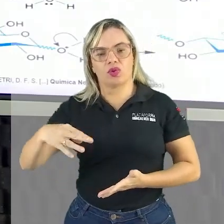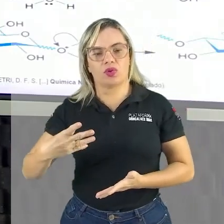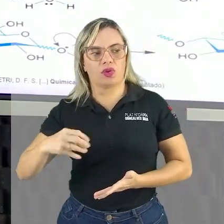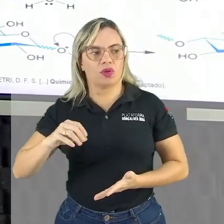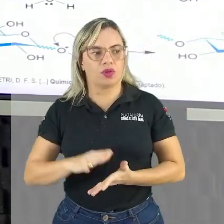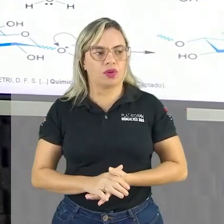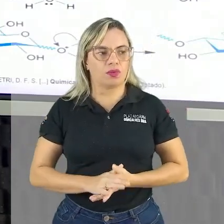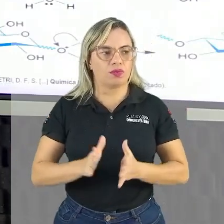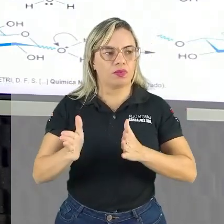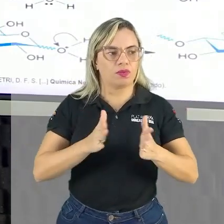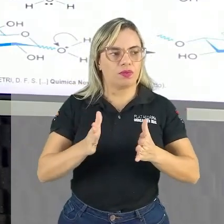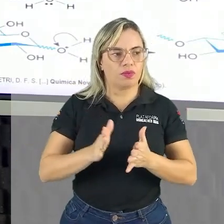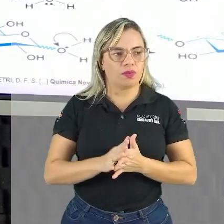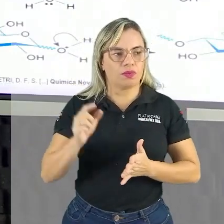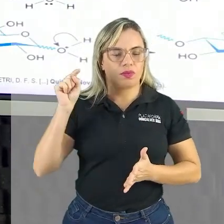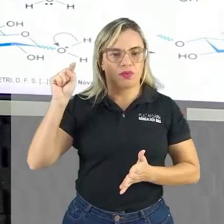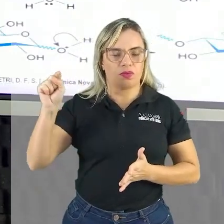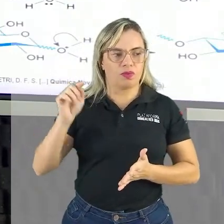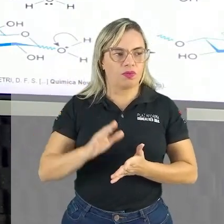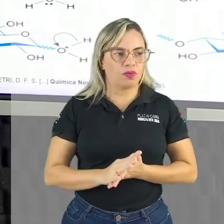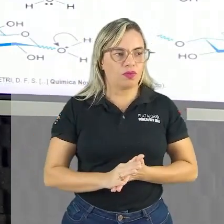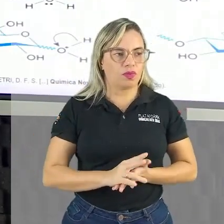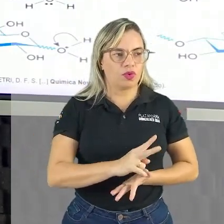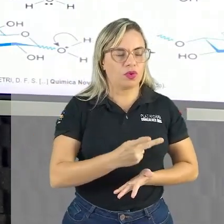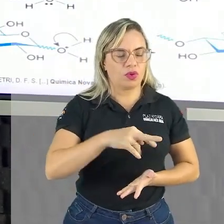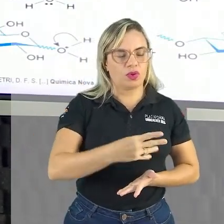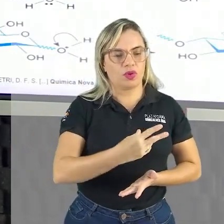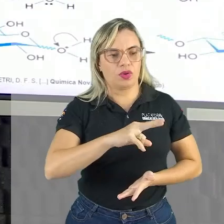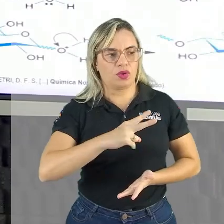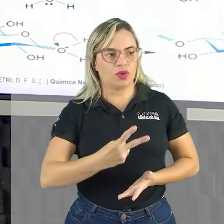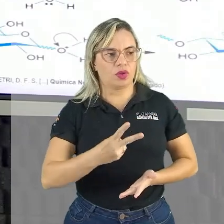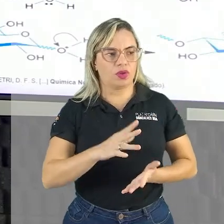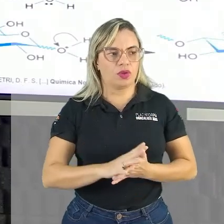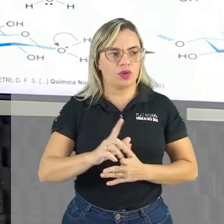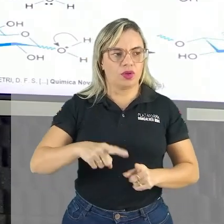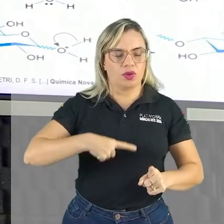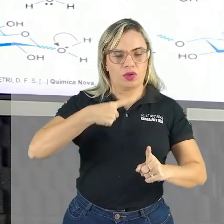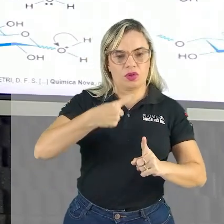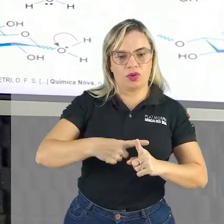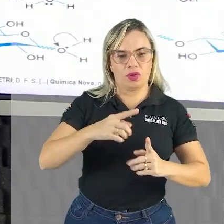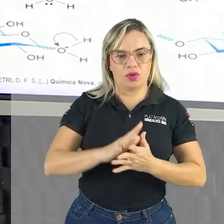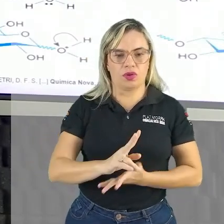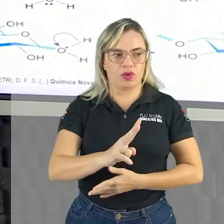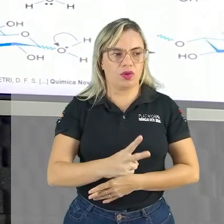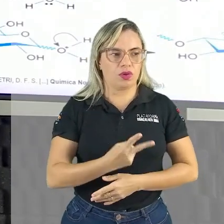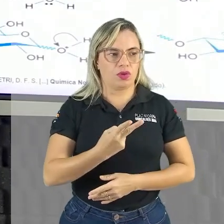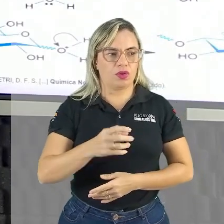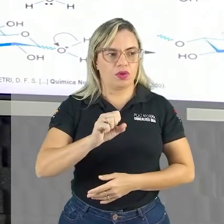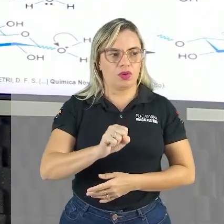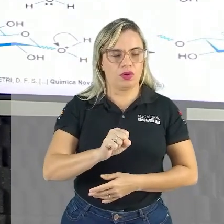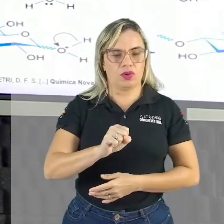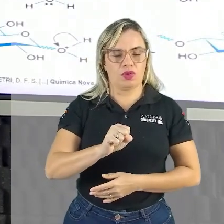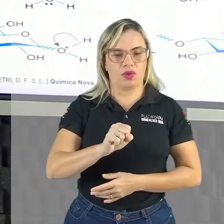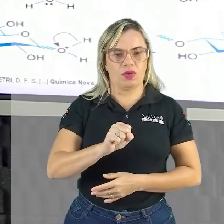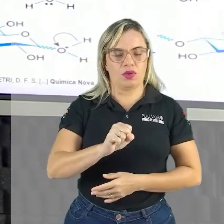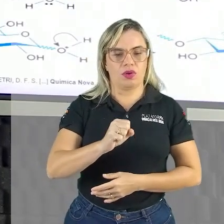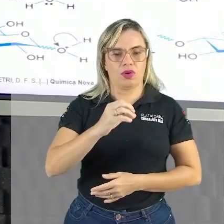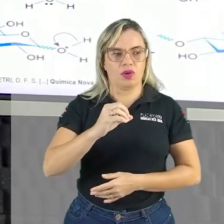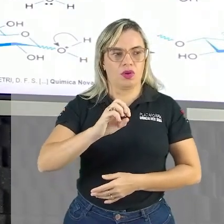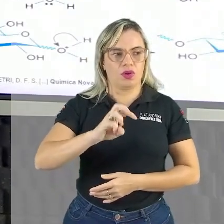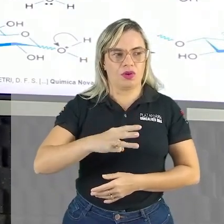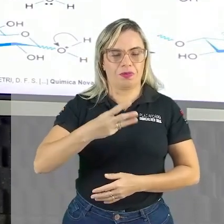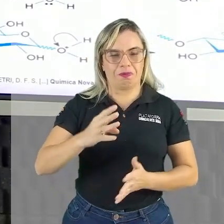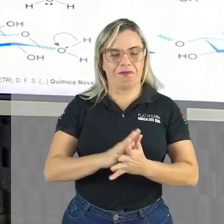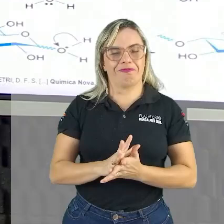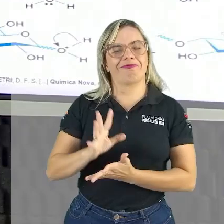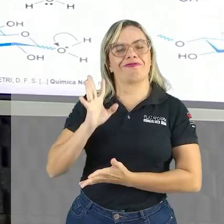intermediário reage com o dióxido de enxofre. Gente, olha que massa. Olha que maravilha.